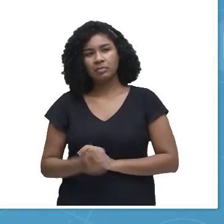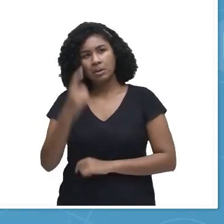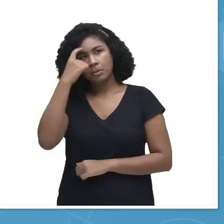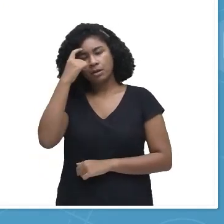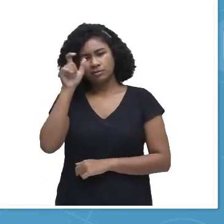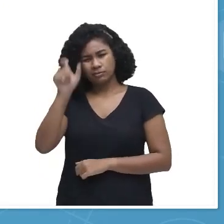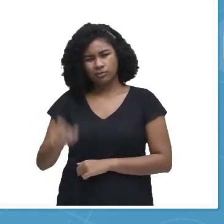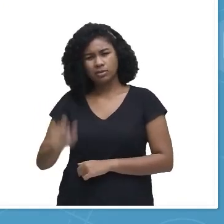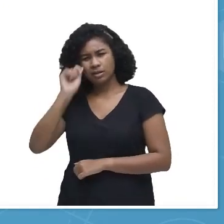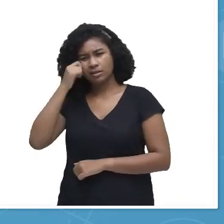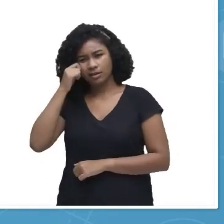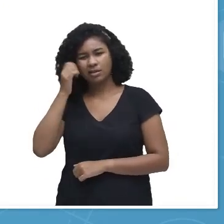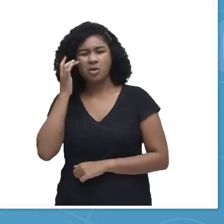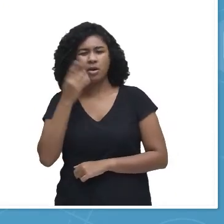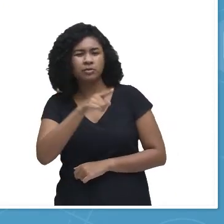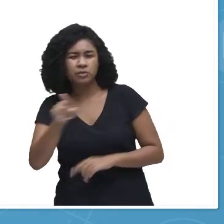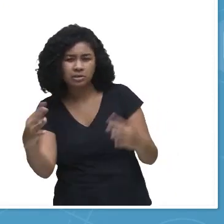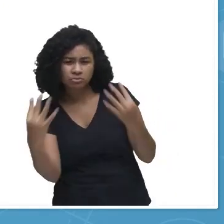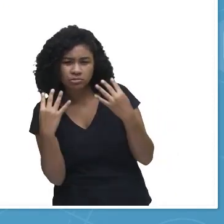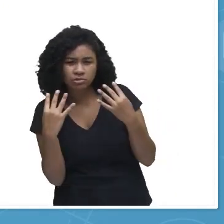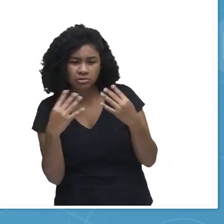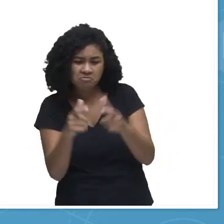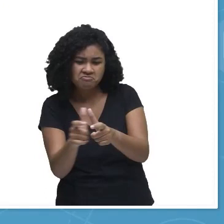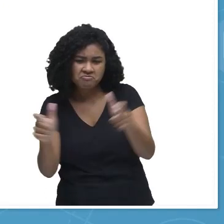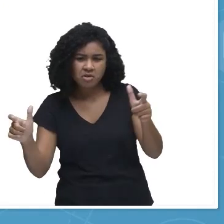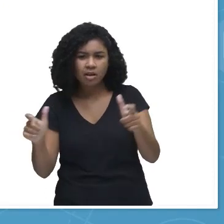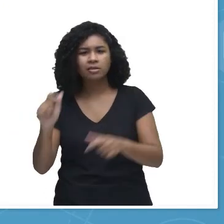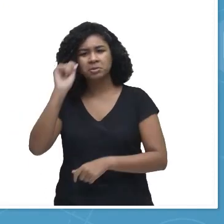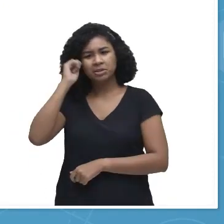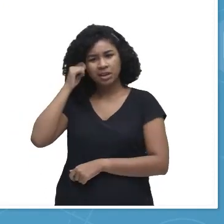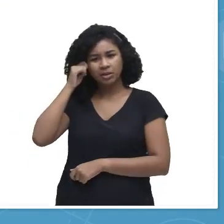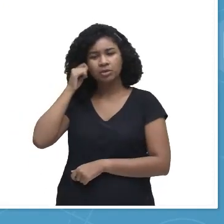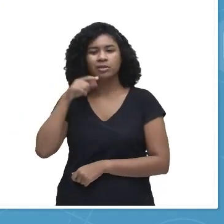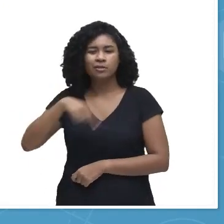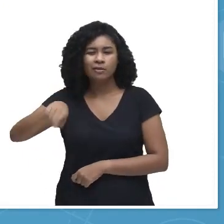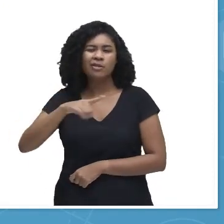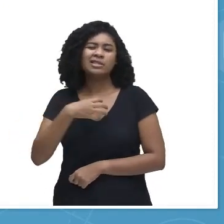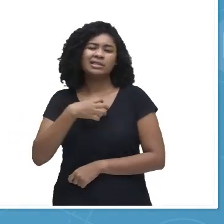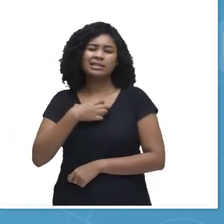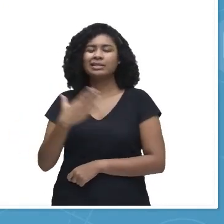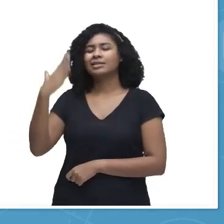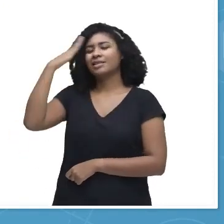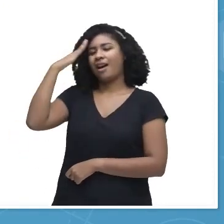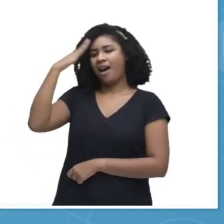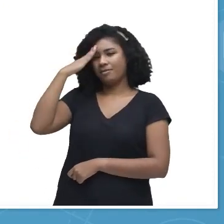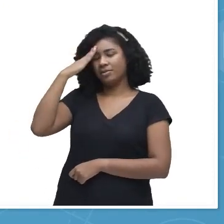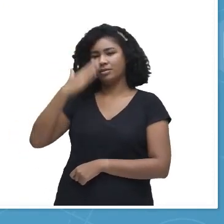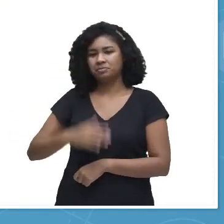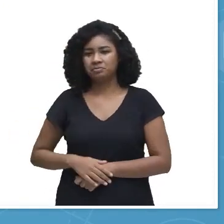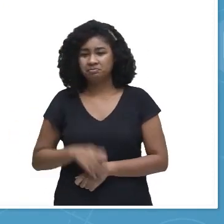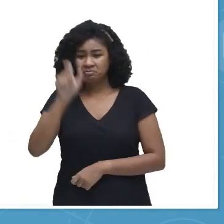eu creio que muitos de vocês que estão aqui nessas aulas sofrem na pele essa realidade, tudo é mais